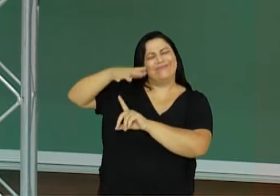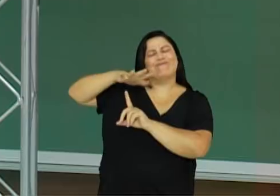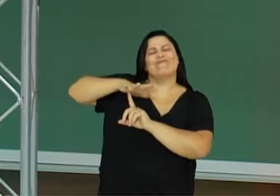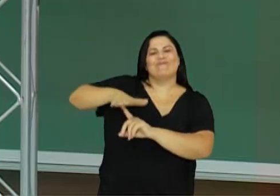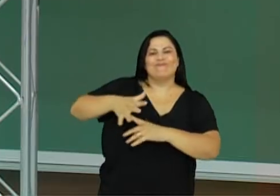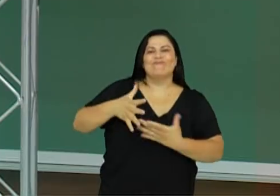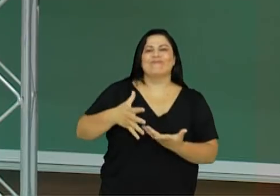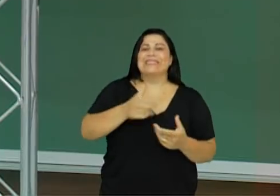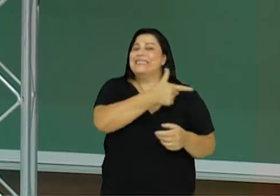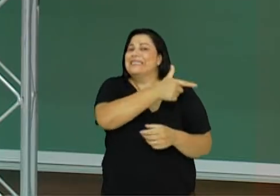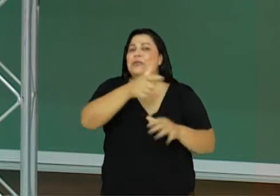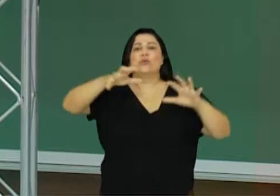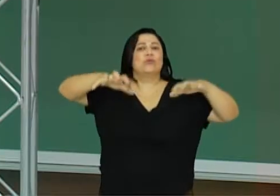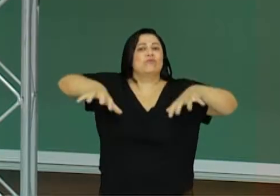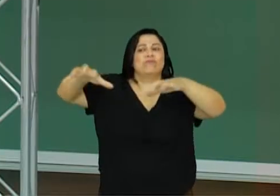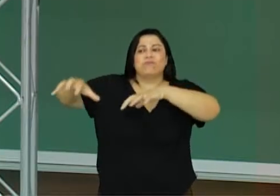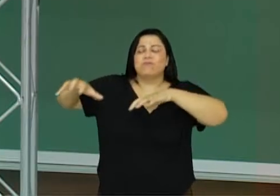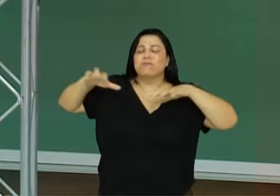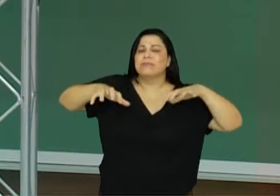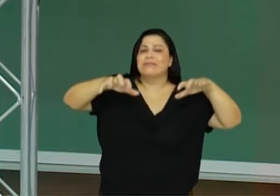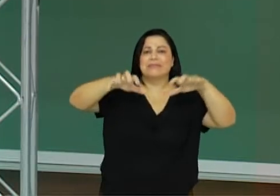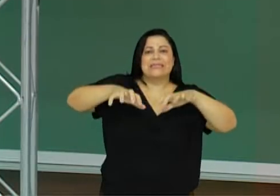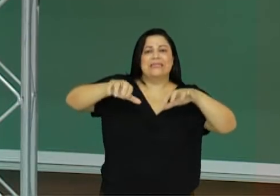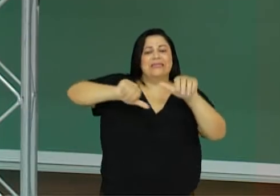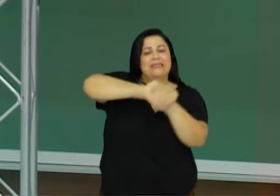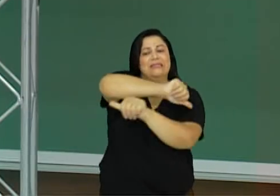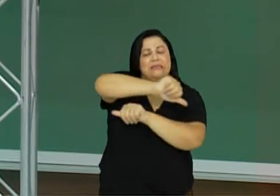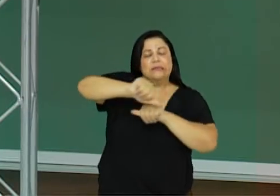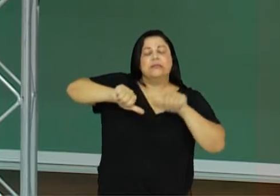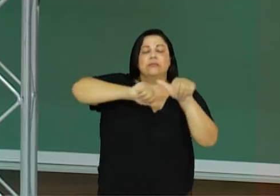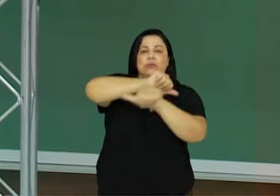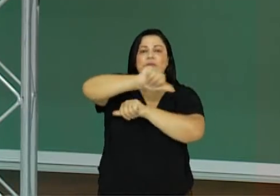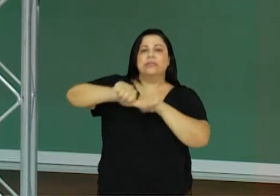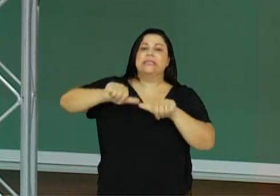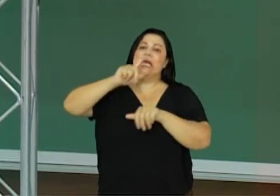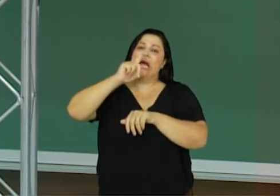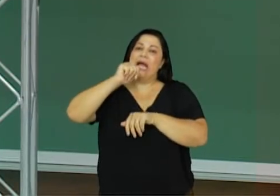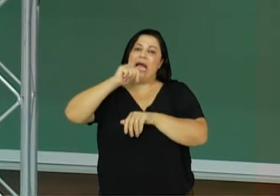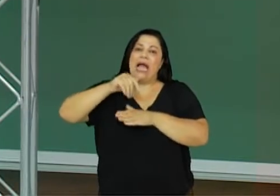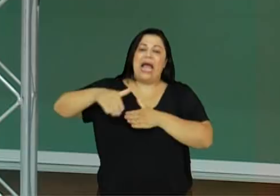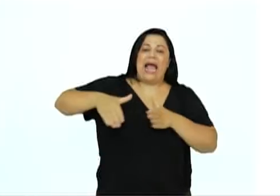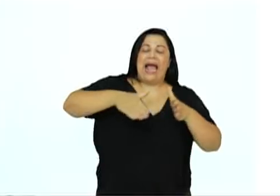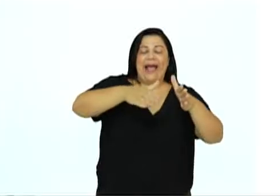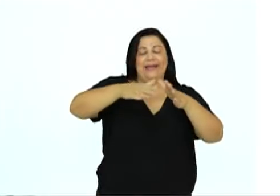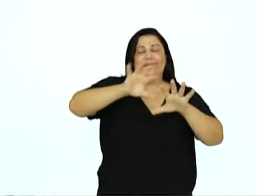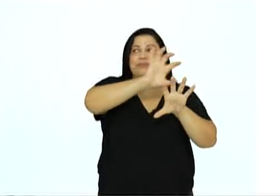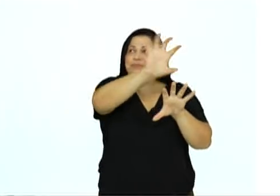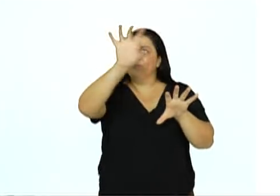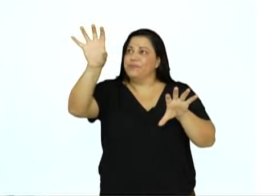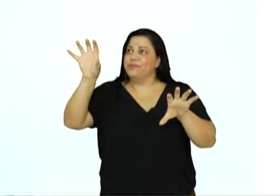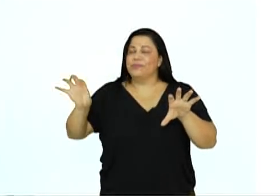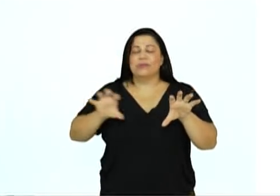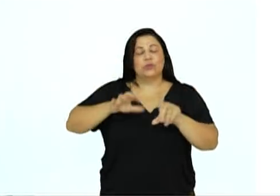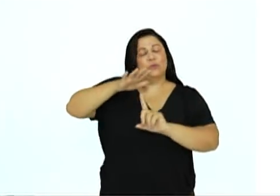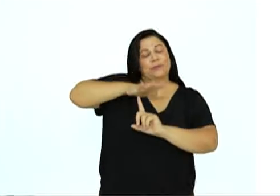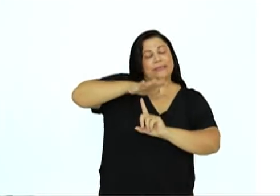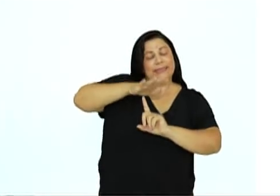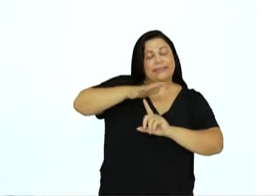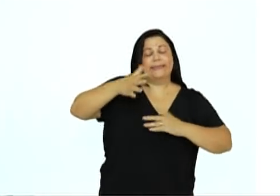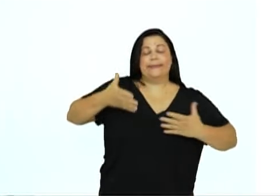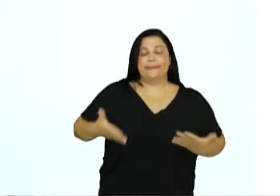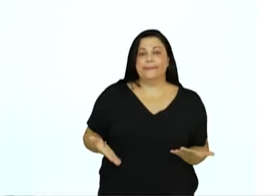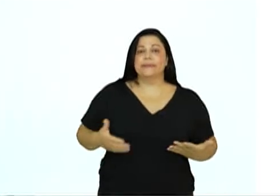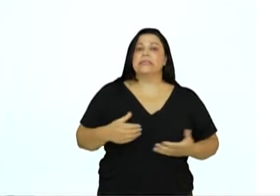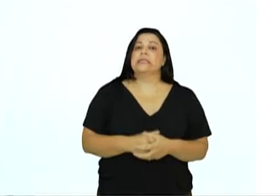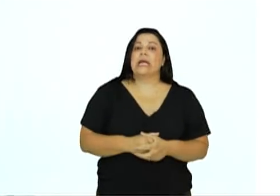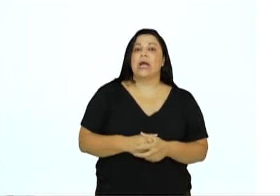provocado o racionamento de água em diversas regiões do estado do Paraná. Algumas ações simples, pessoal, que a gente